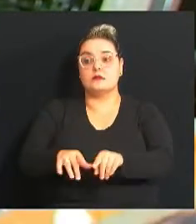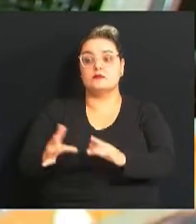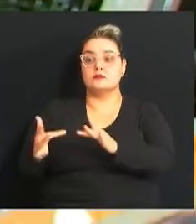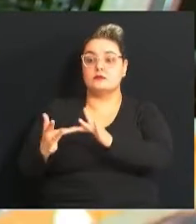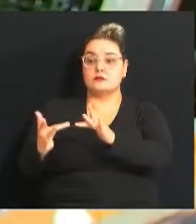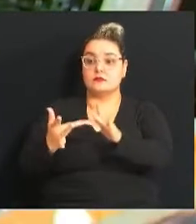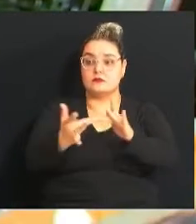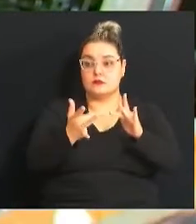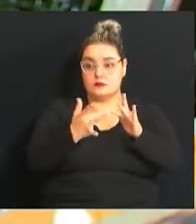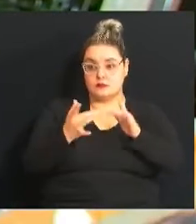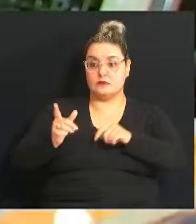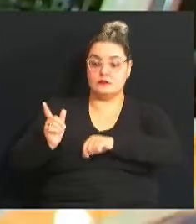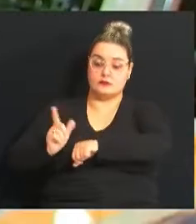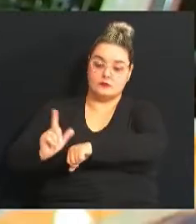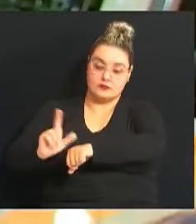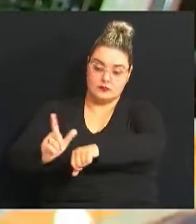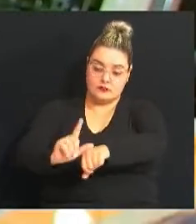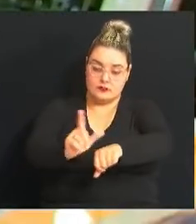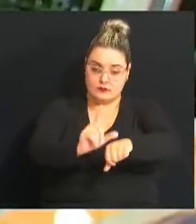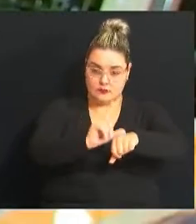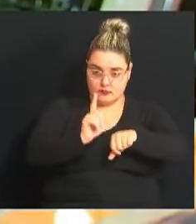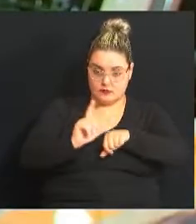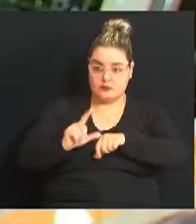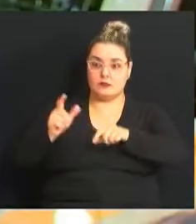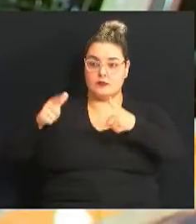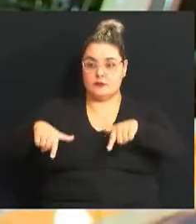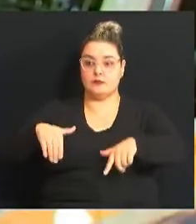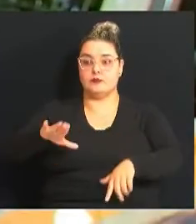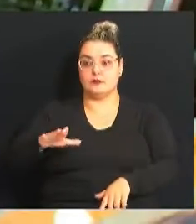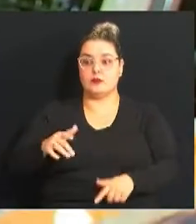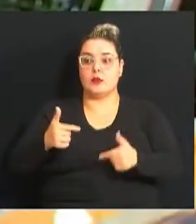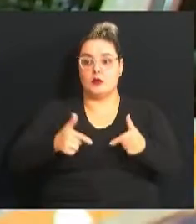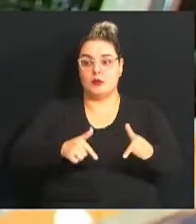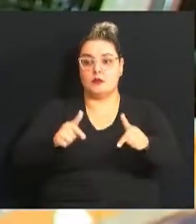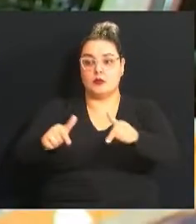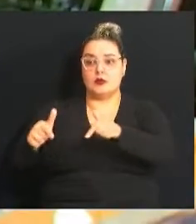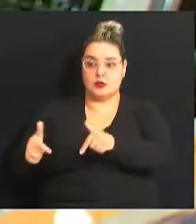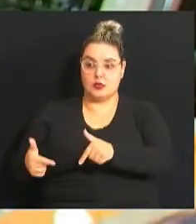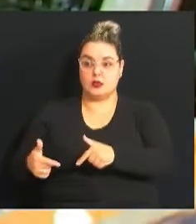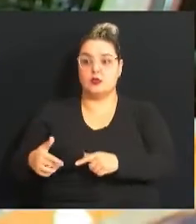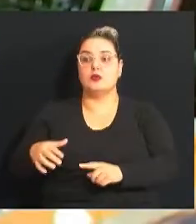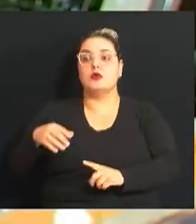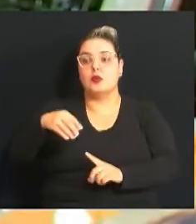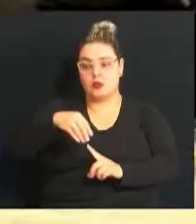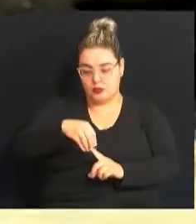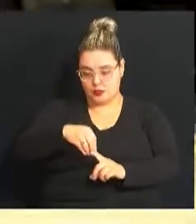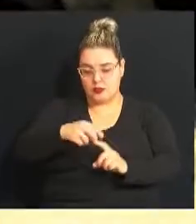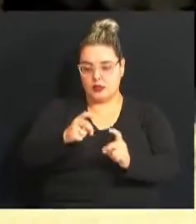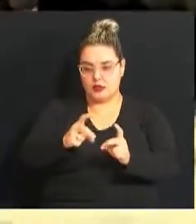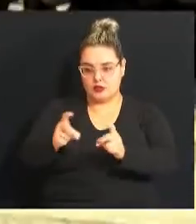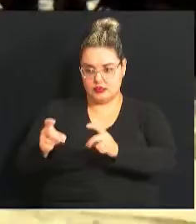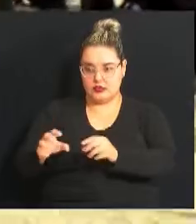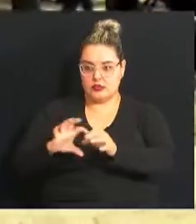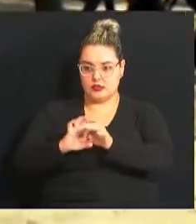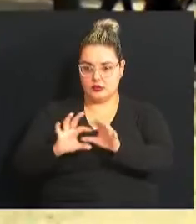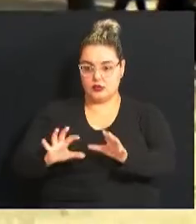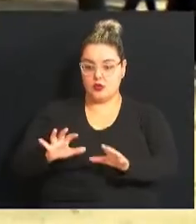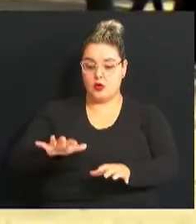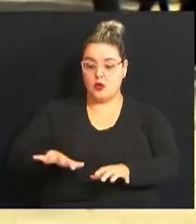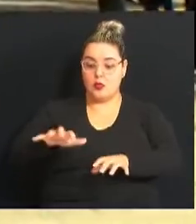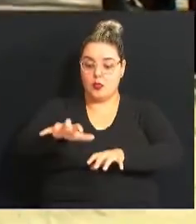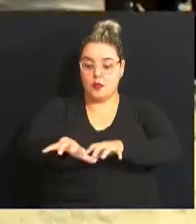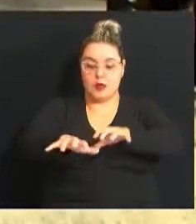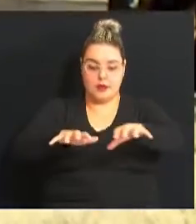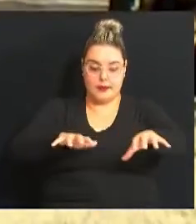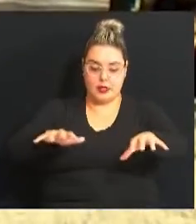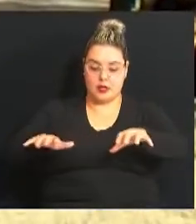os comerciantes locais para que mais locais passem a funcionar como pontos de venda autorizados. O mapeamento dos veículos